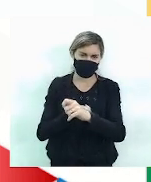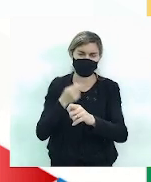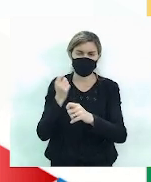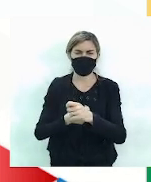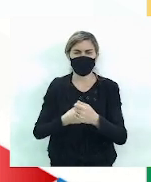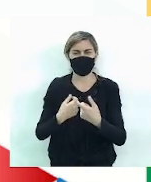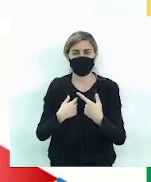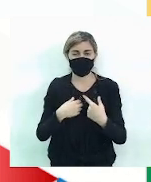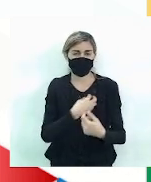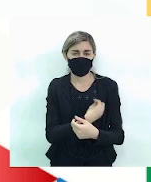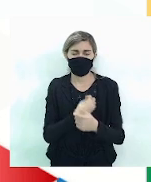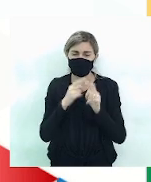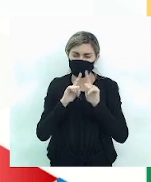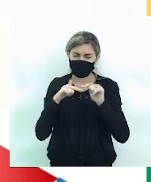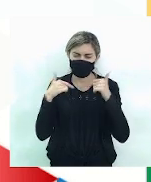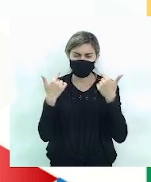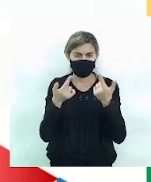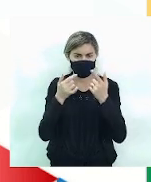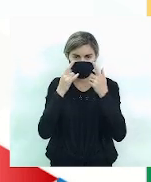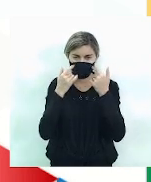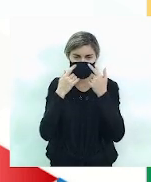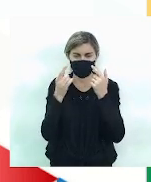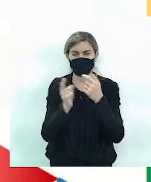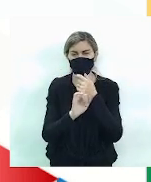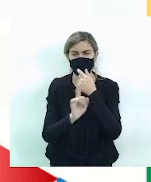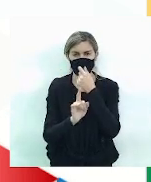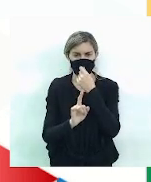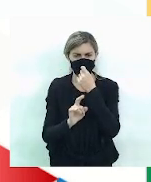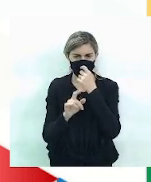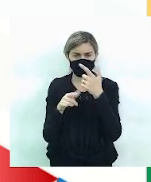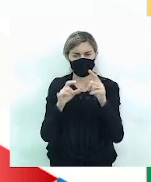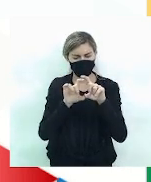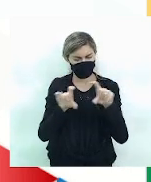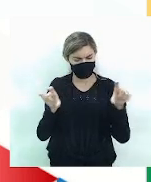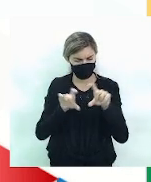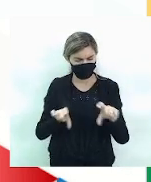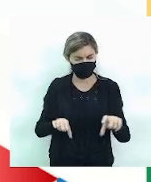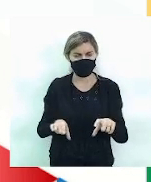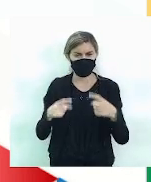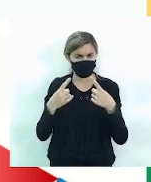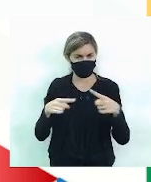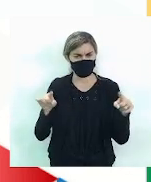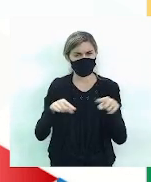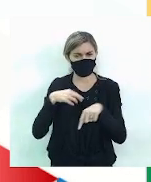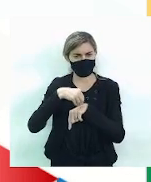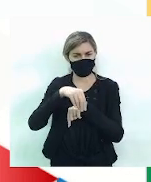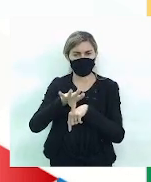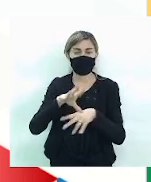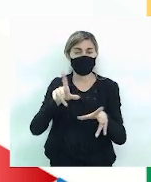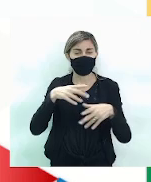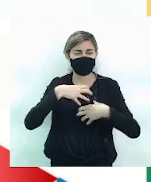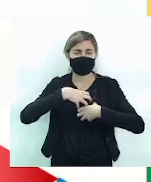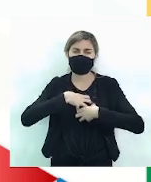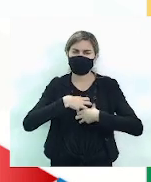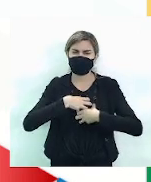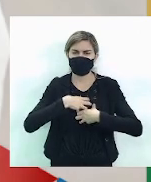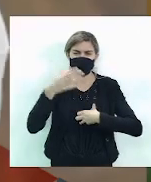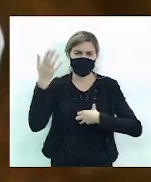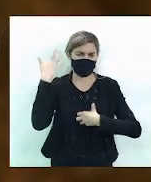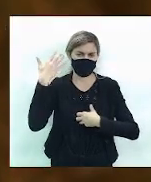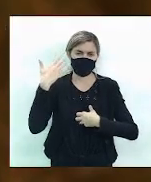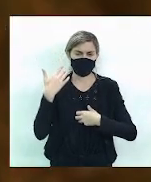só para te ver sorrir, para não te chorar. Então esse trechinho aí já diz exatamente o que ele sentiu na hora lá, né? Ô professor